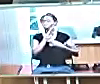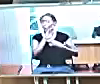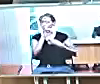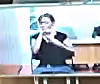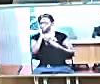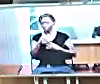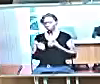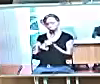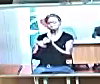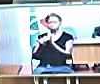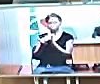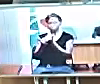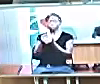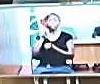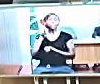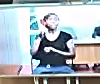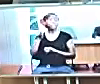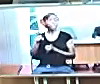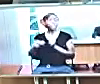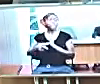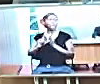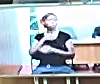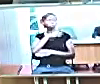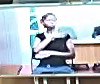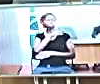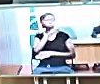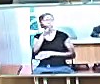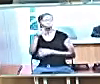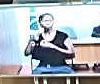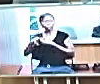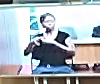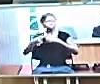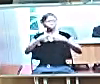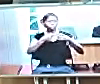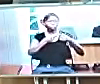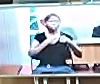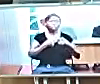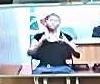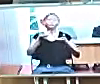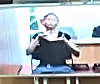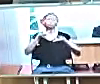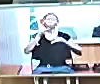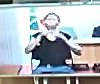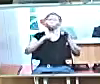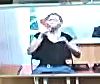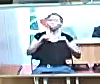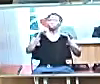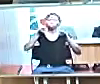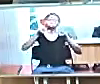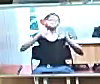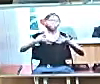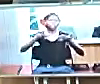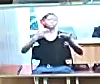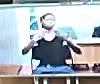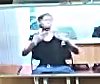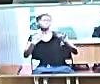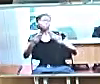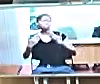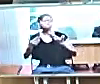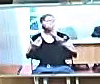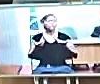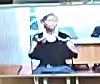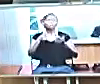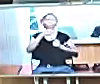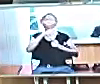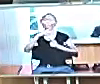e quando você rodar o interior com a comissão da ação popular levando essa discussão até o interior é discutindo